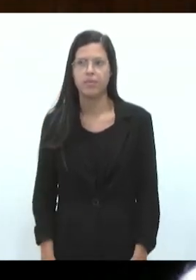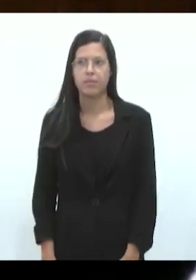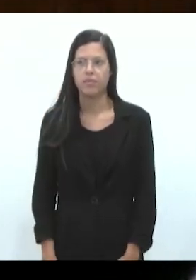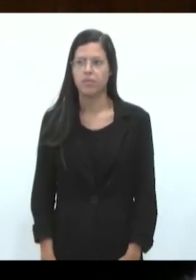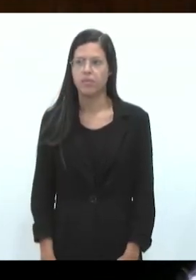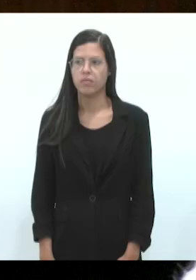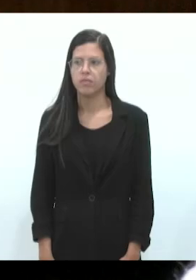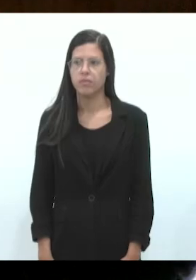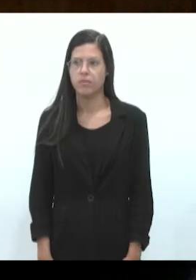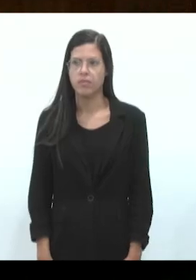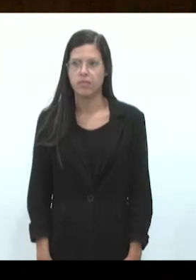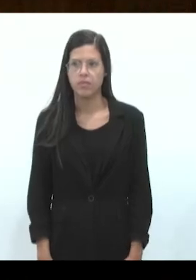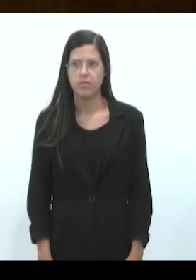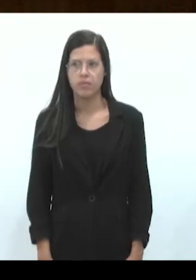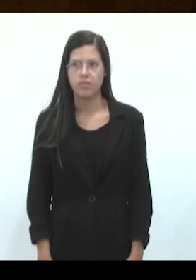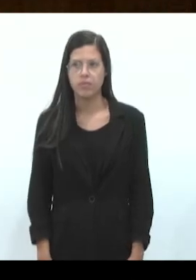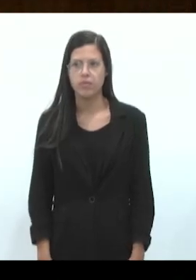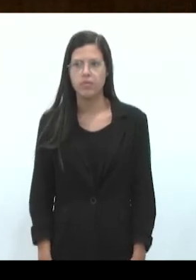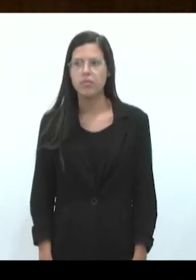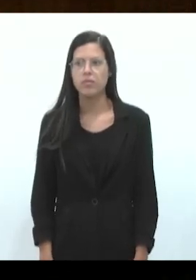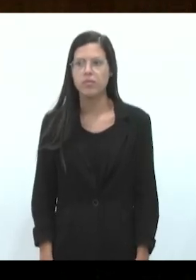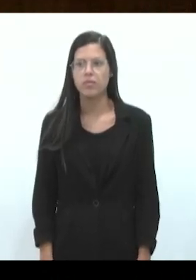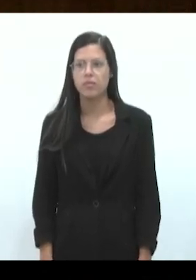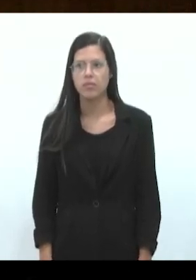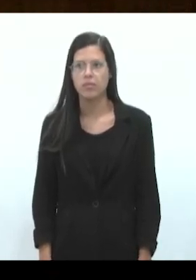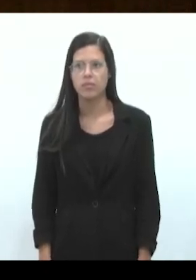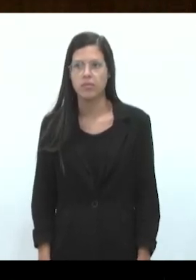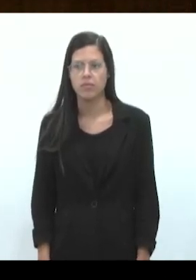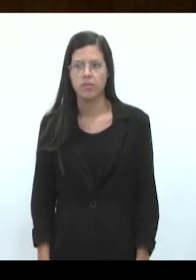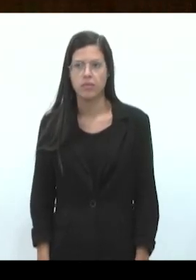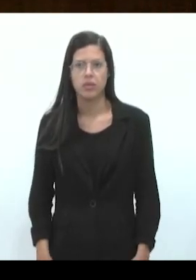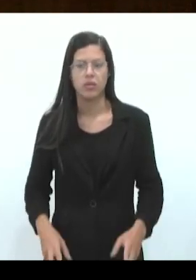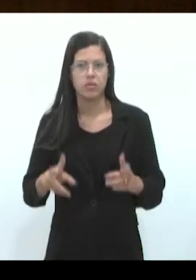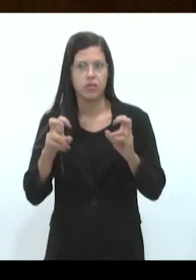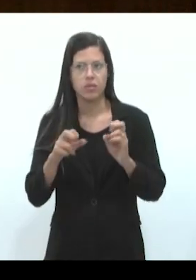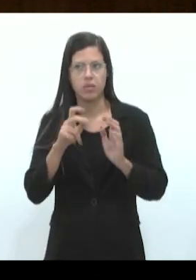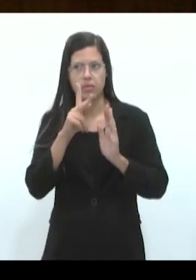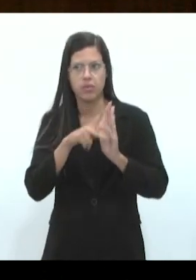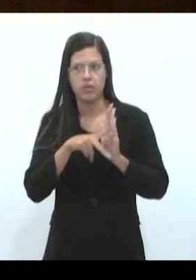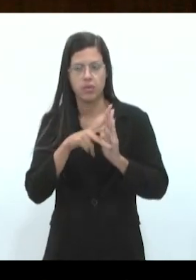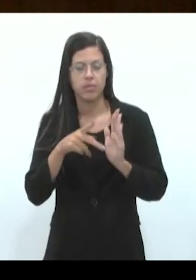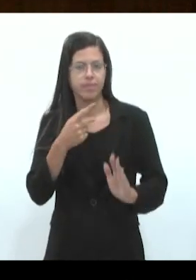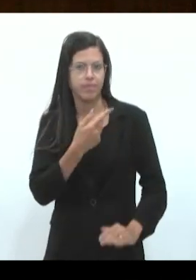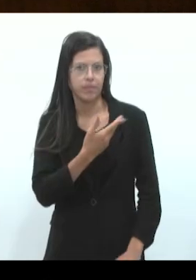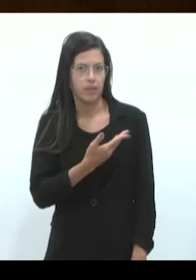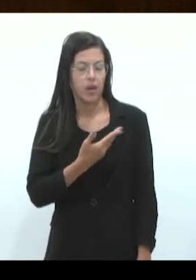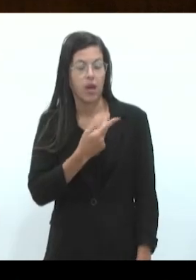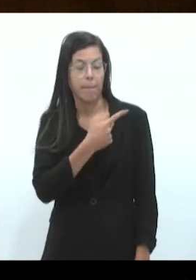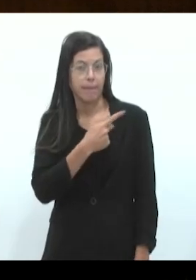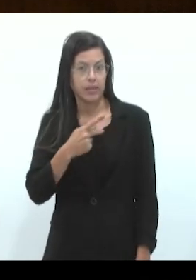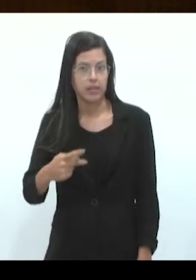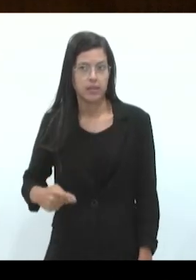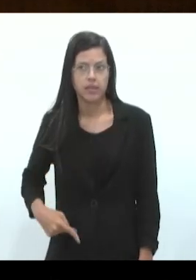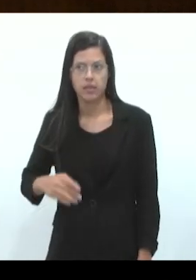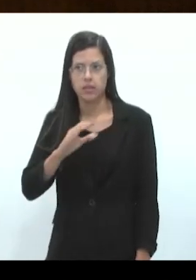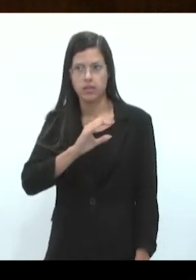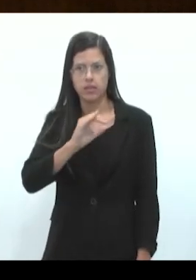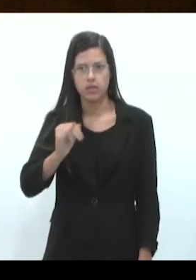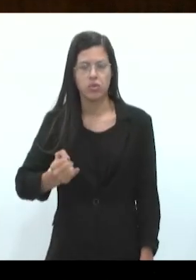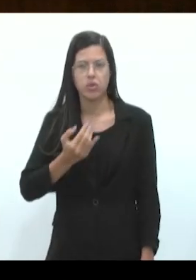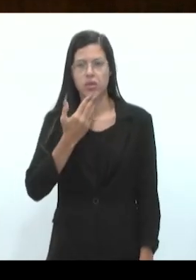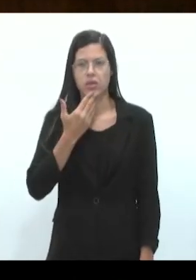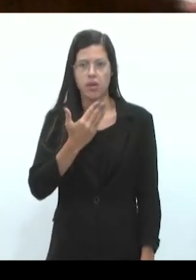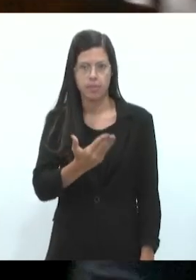Que é em relação ao próprio projeto. A presidência da CCJ está solicitando a